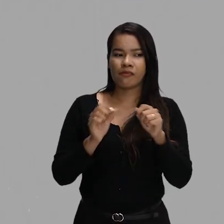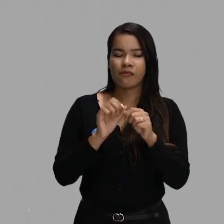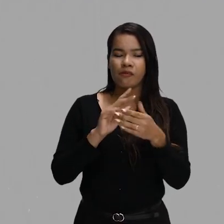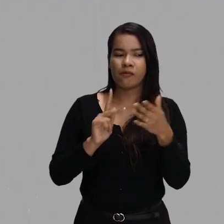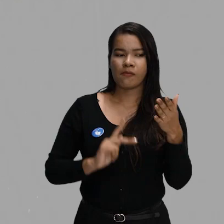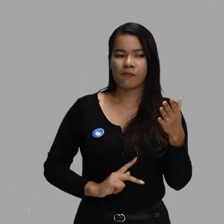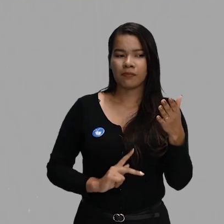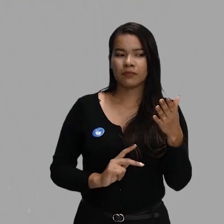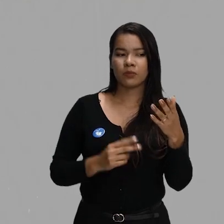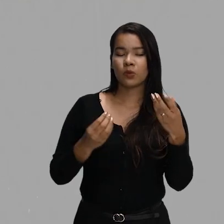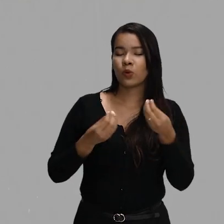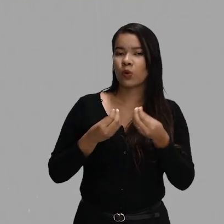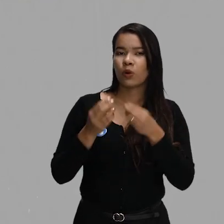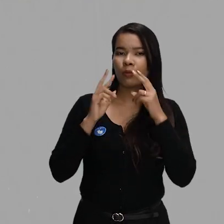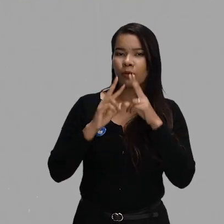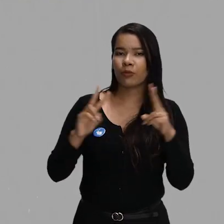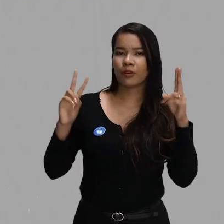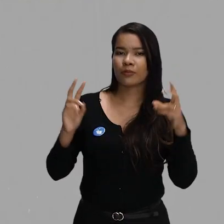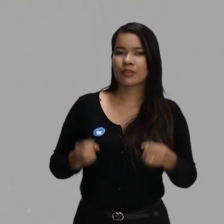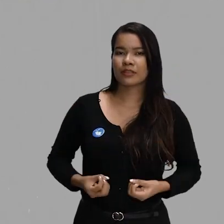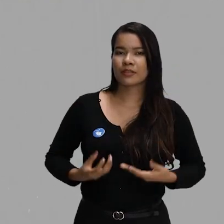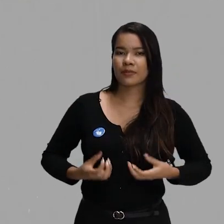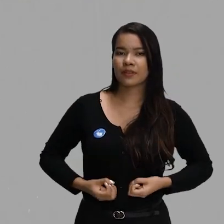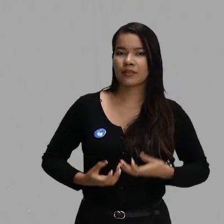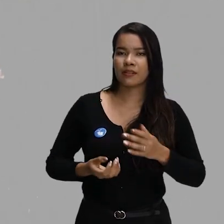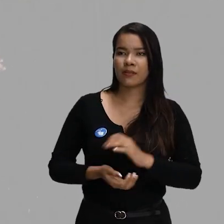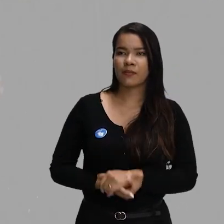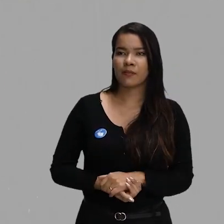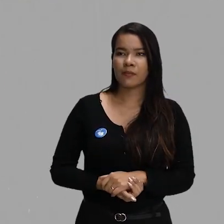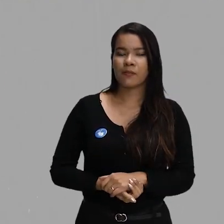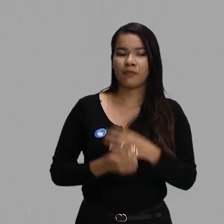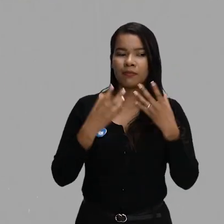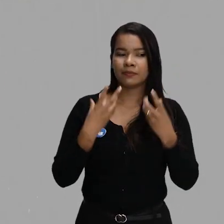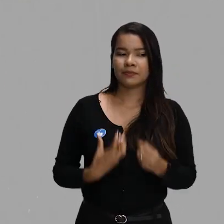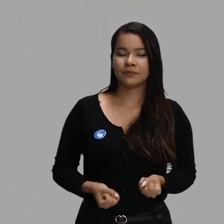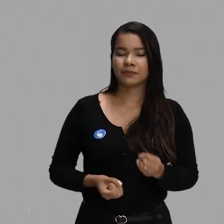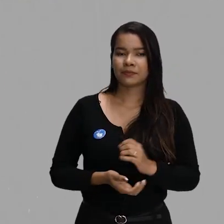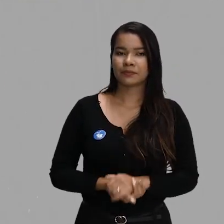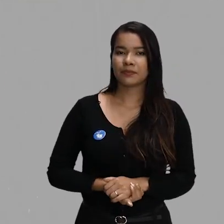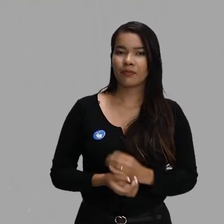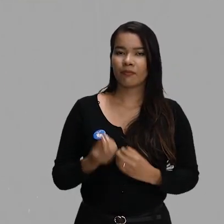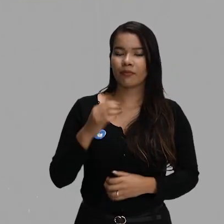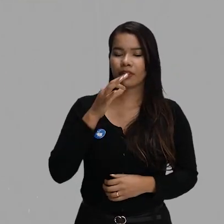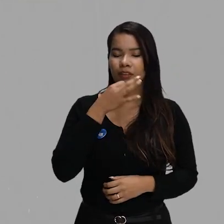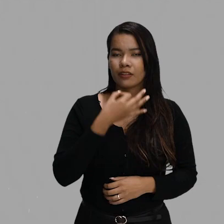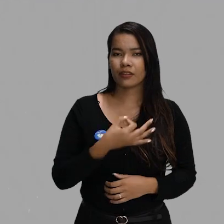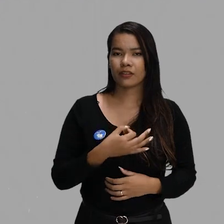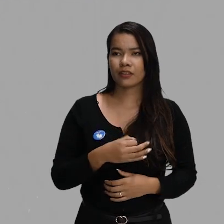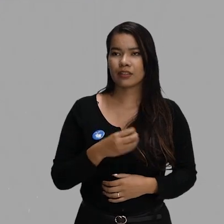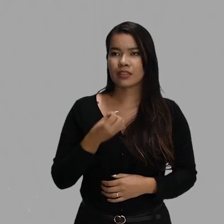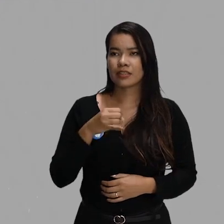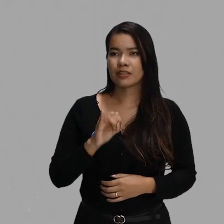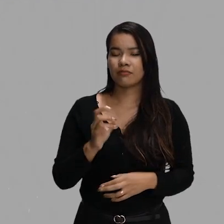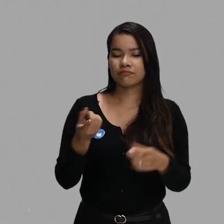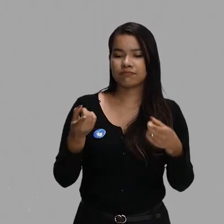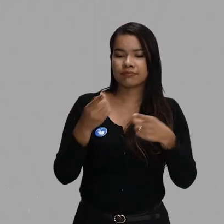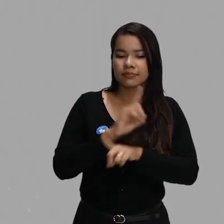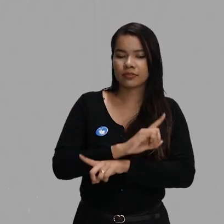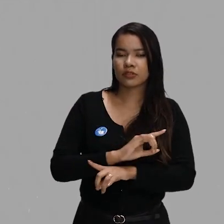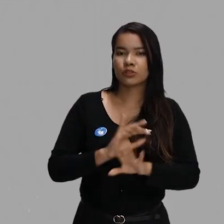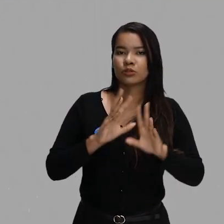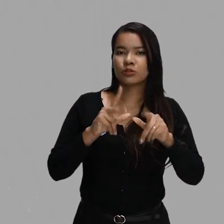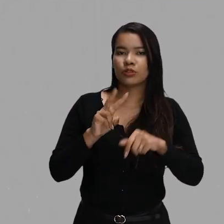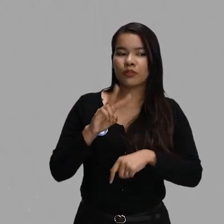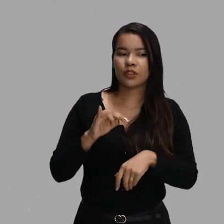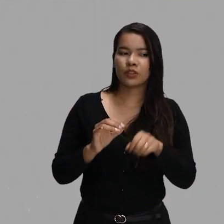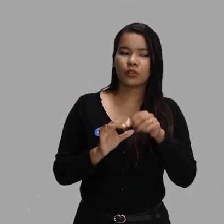poético, a nossa forma de ver, de expressar, de aceitar, de opinar, de se contrapor, tudo isso vai